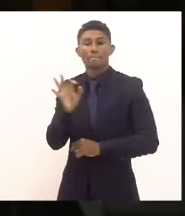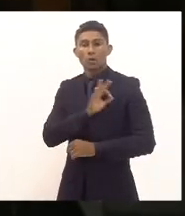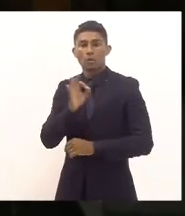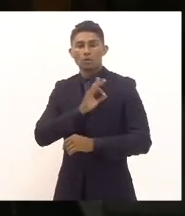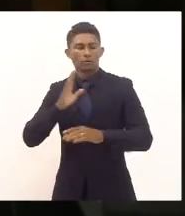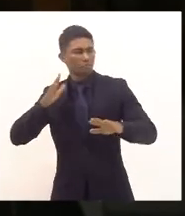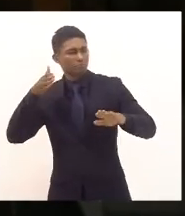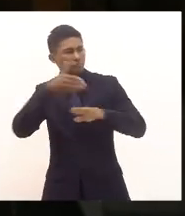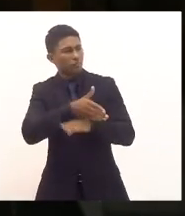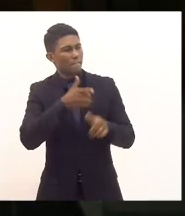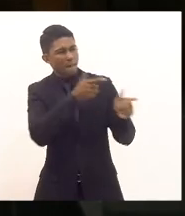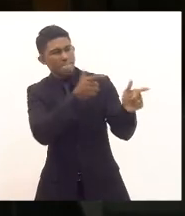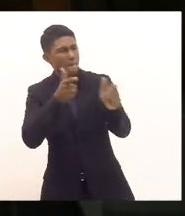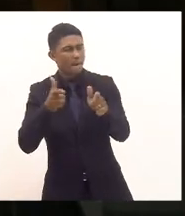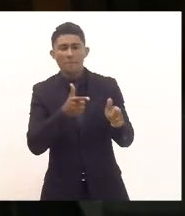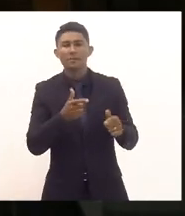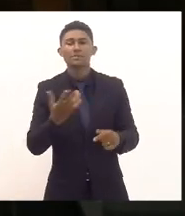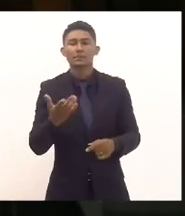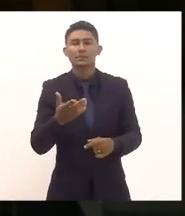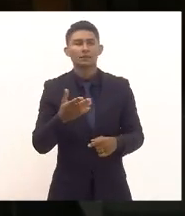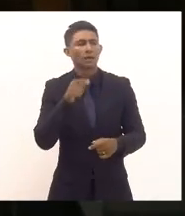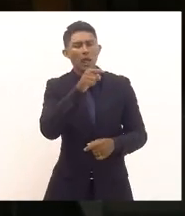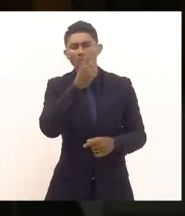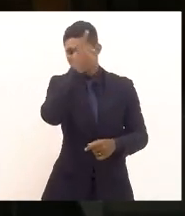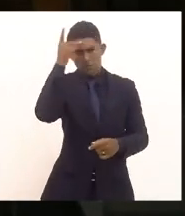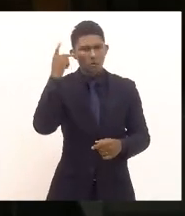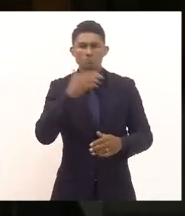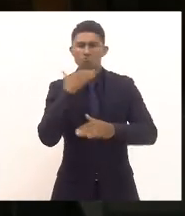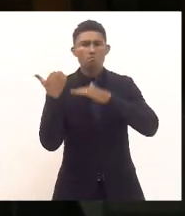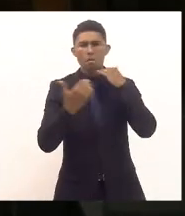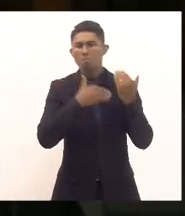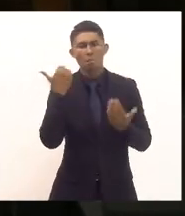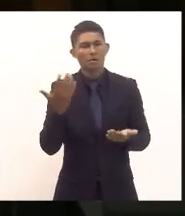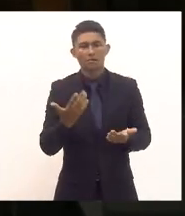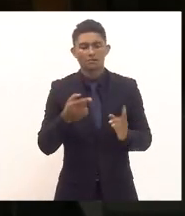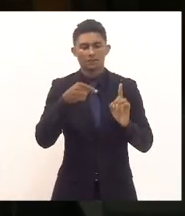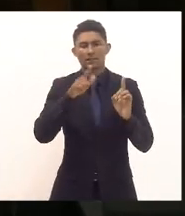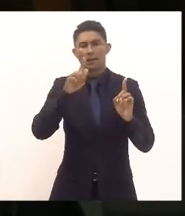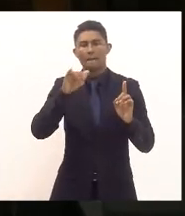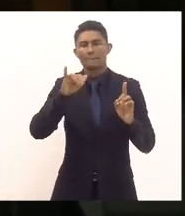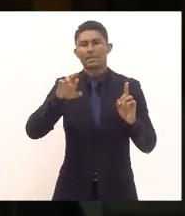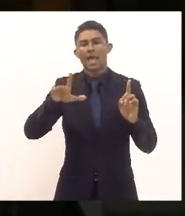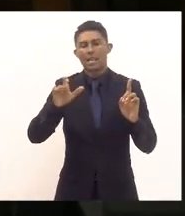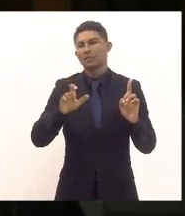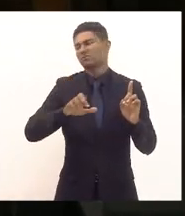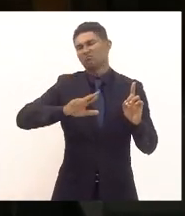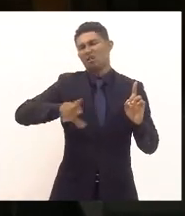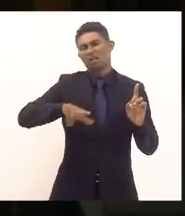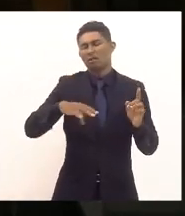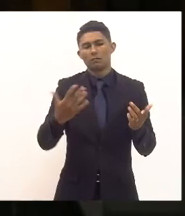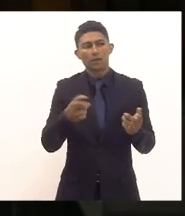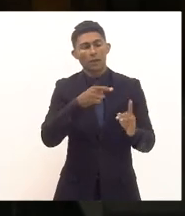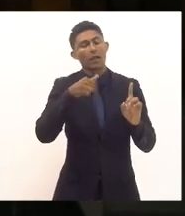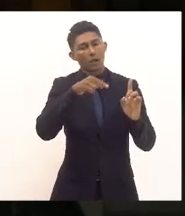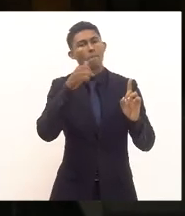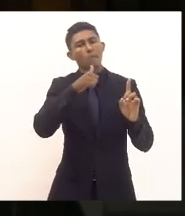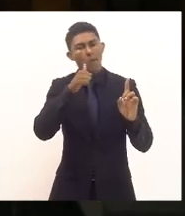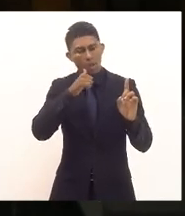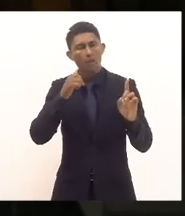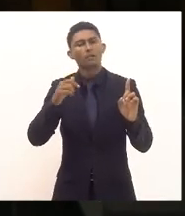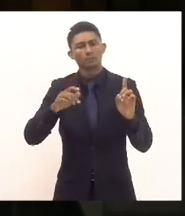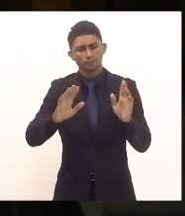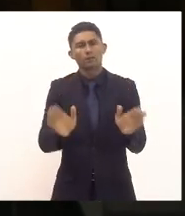tiro para todo lado e quem morresse não fosse é Gabriele uma mulher pobre da favela